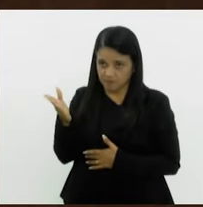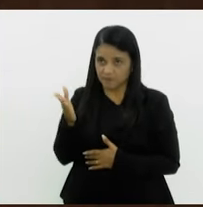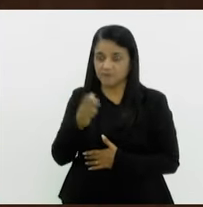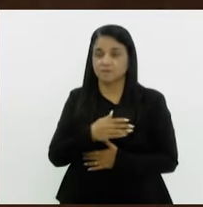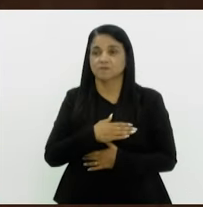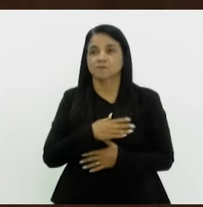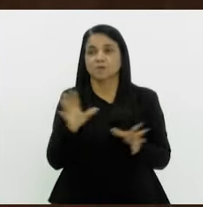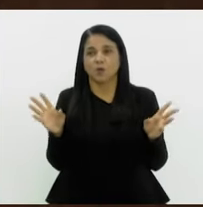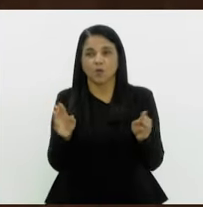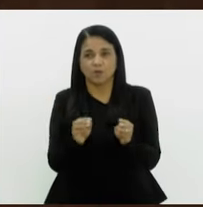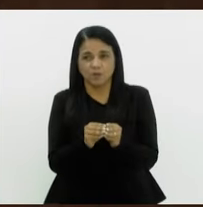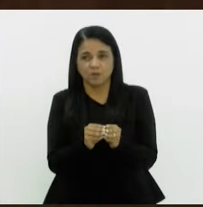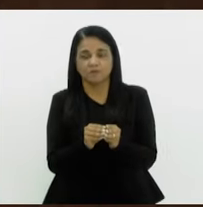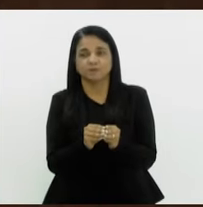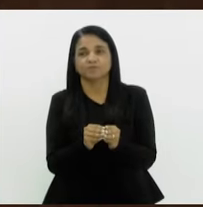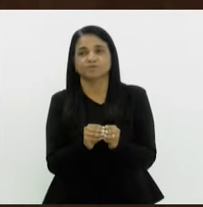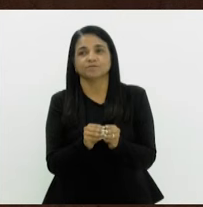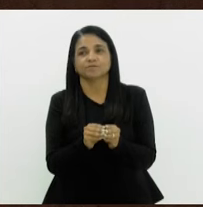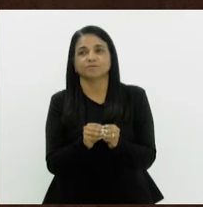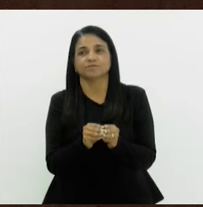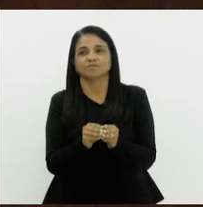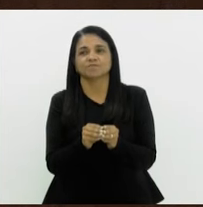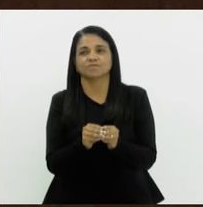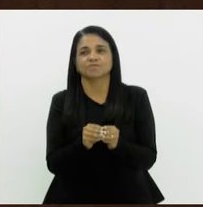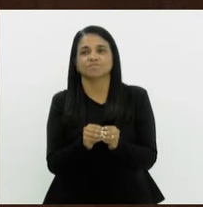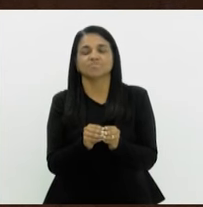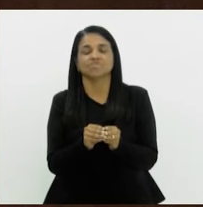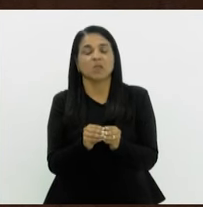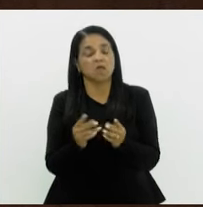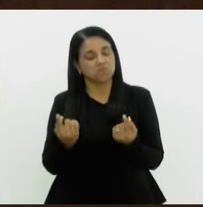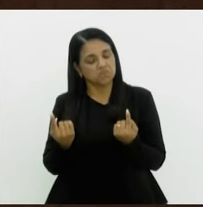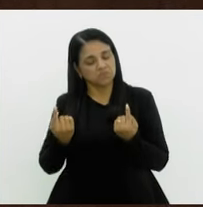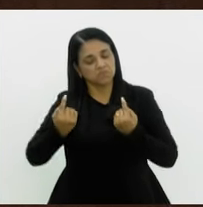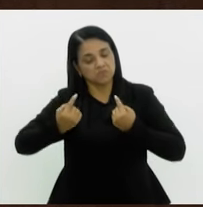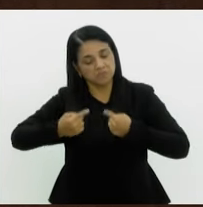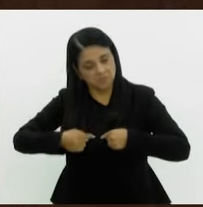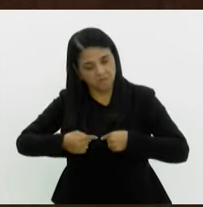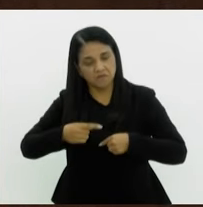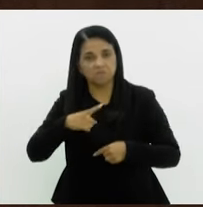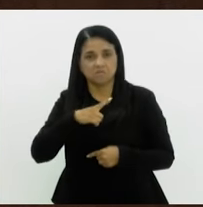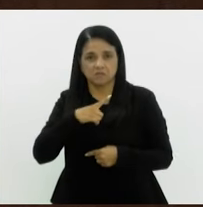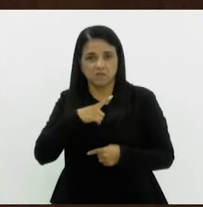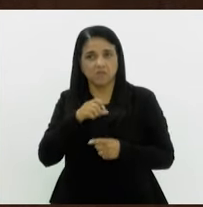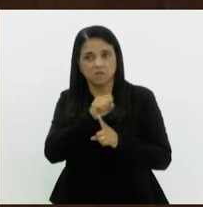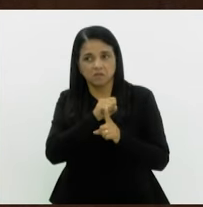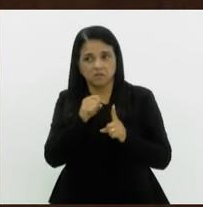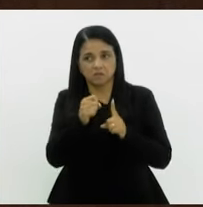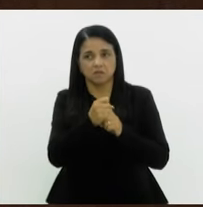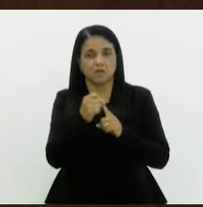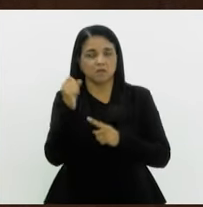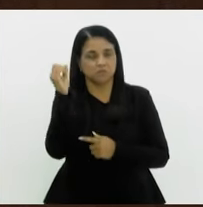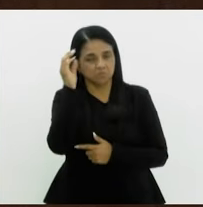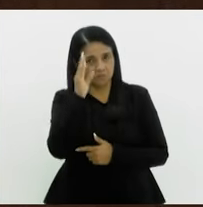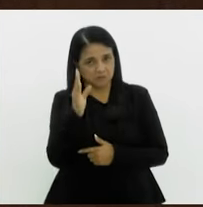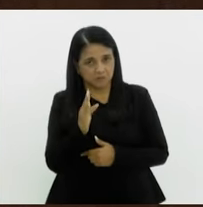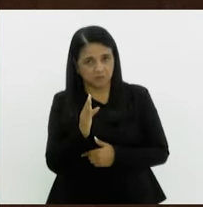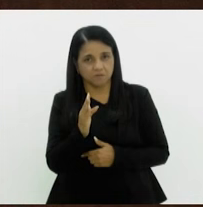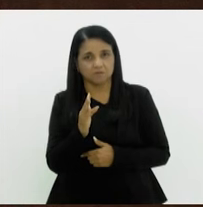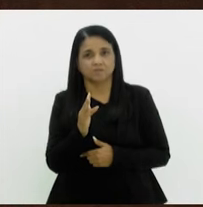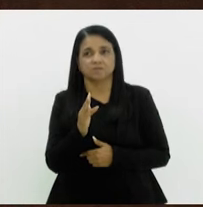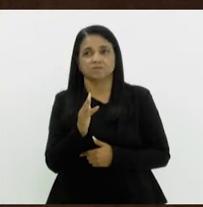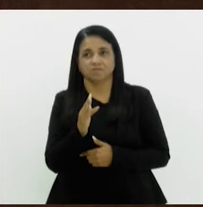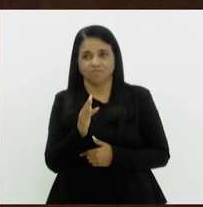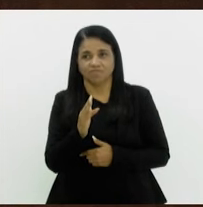Para concluir, repito as palavras iniciais, eu acho que esse é um desafio que nós temos na sociedade brasileira, não é?